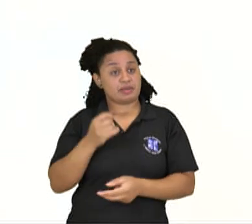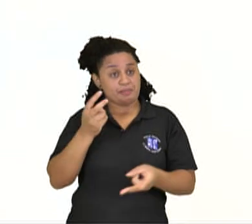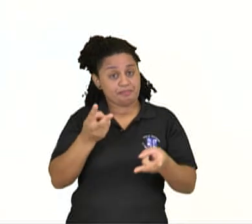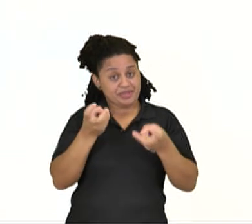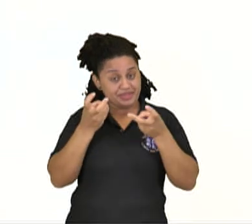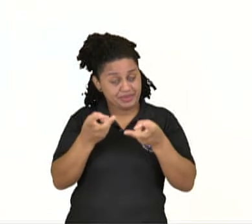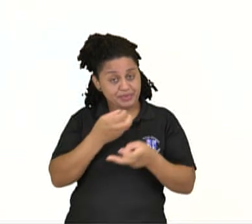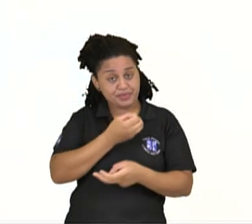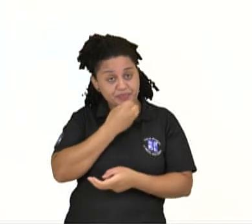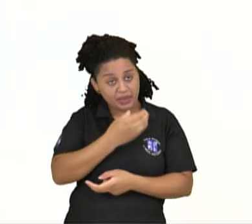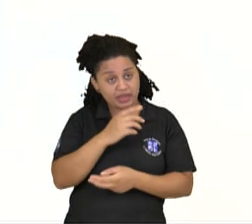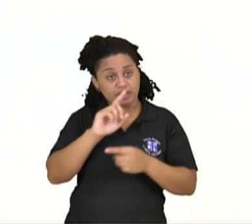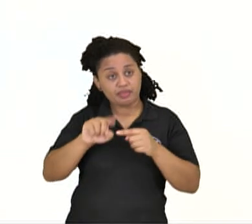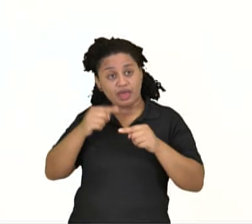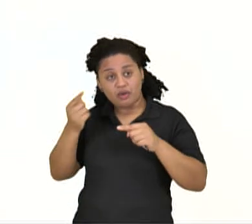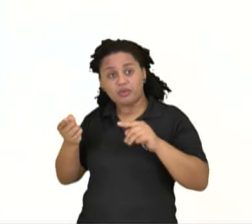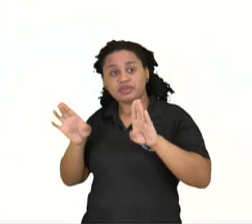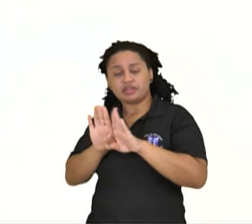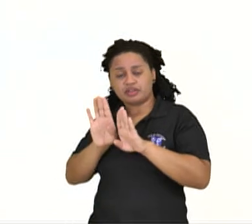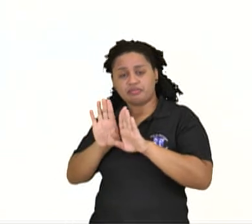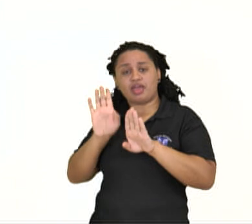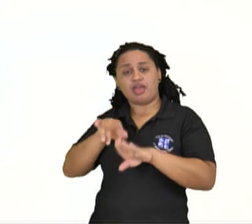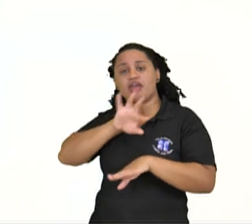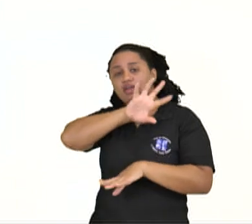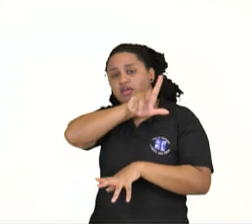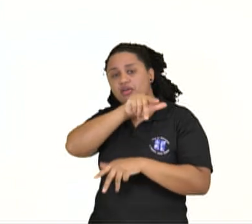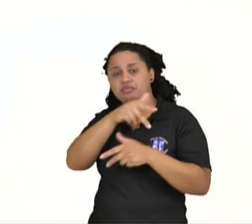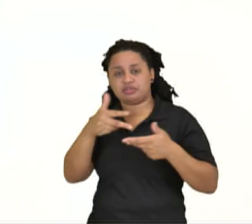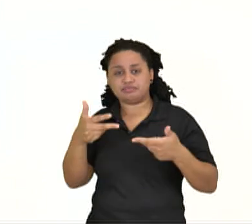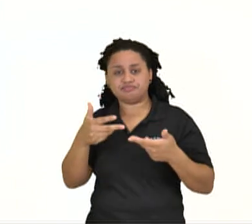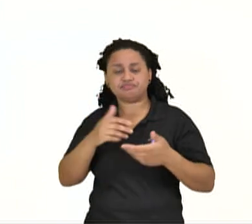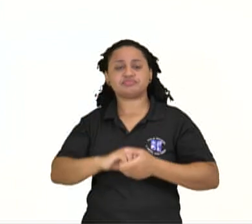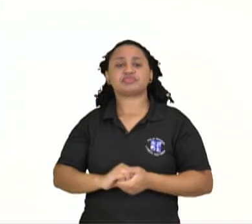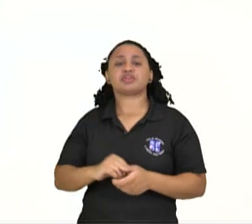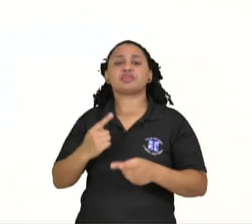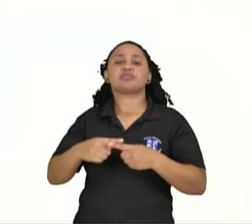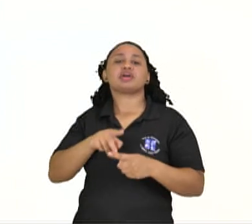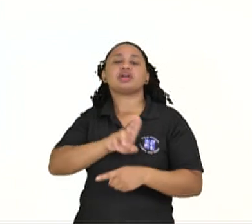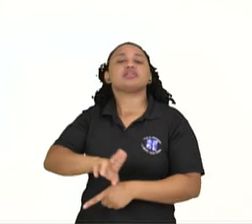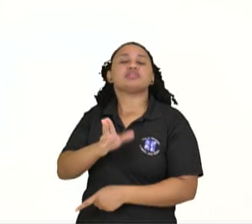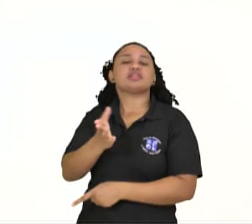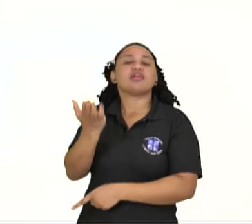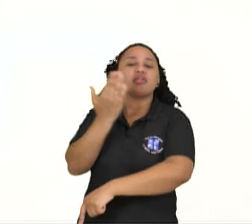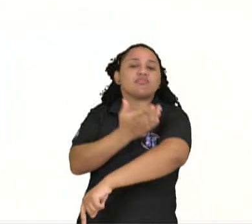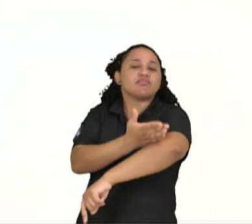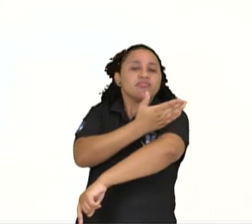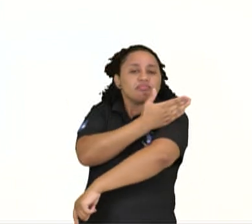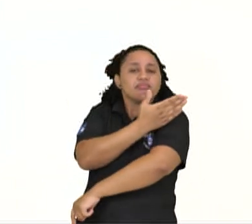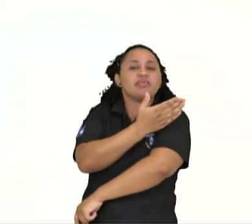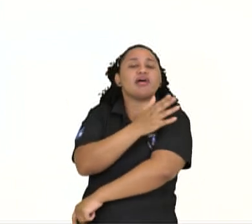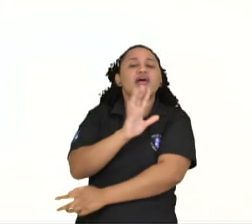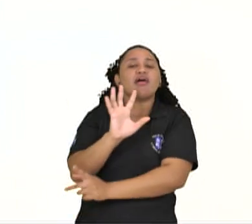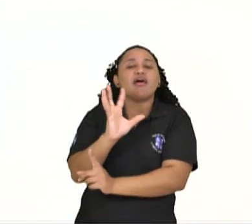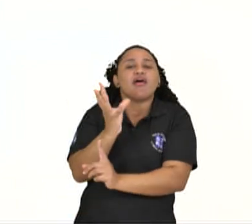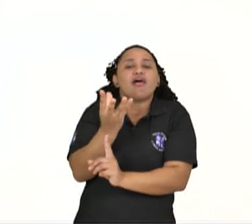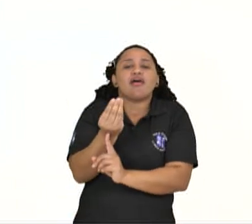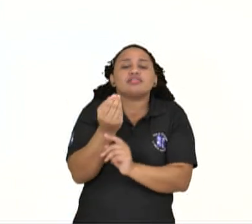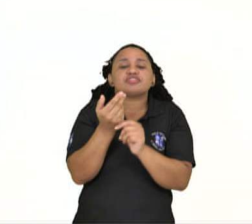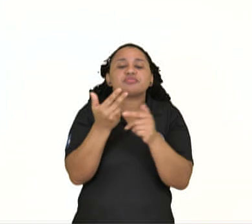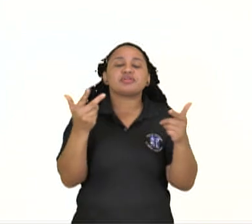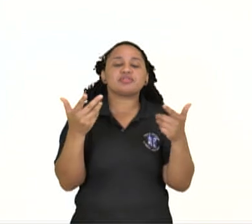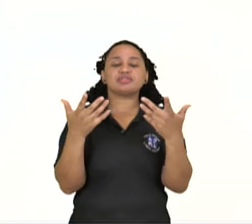que além da tela, a gente pode utilizar como suporte para a pintura um vaso ou uma parede. E